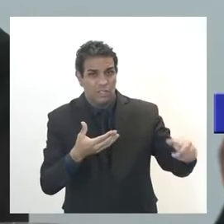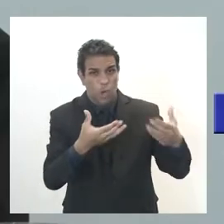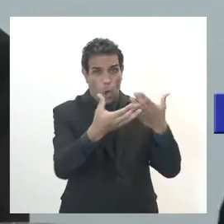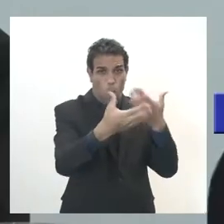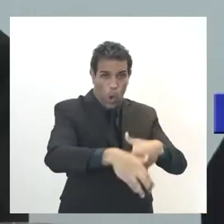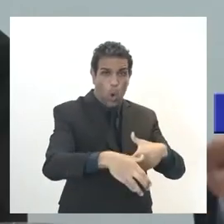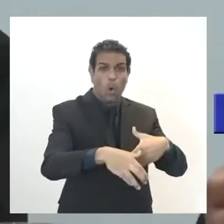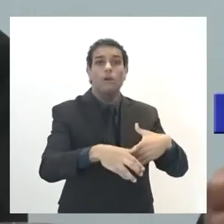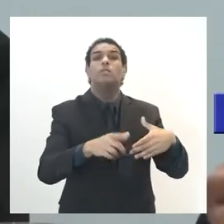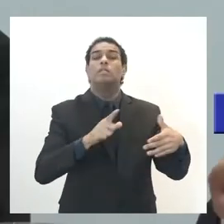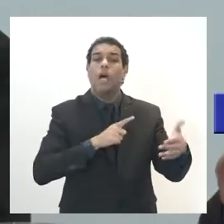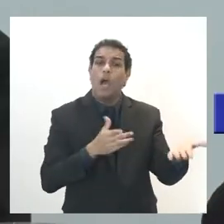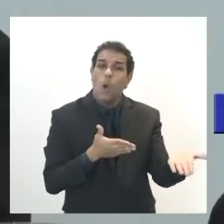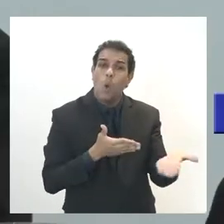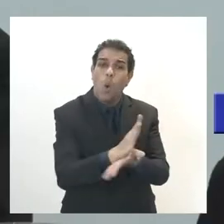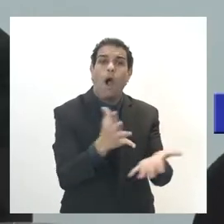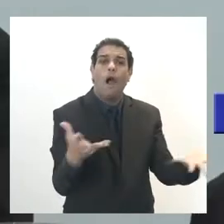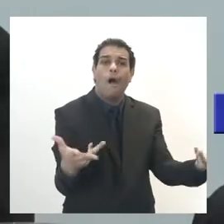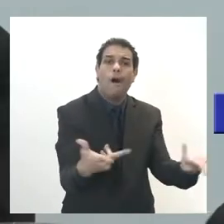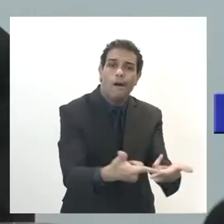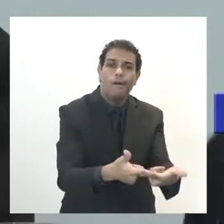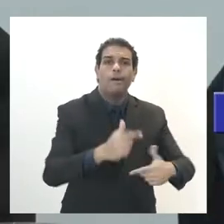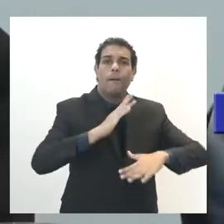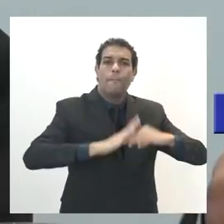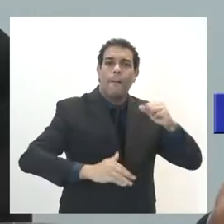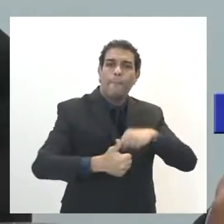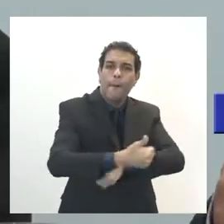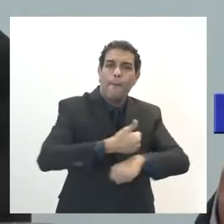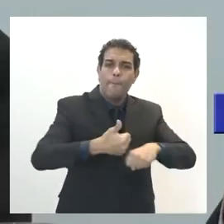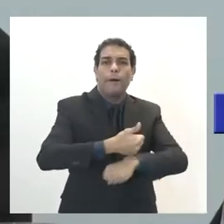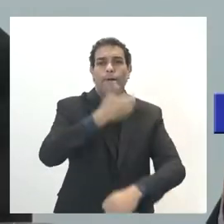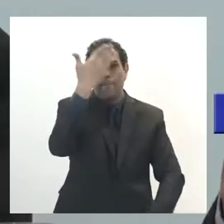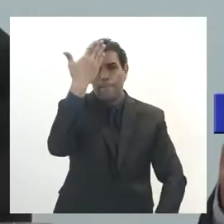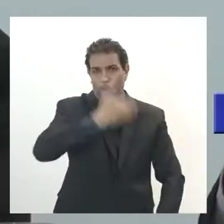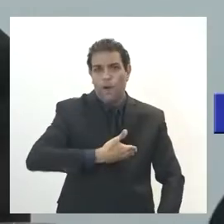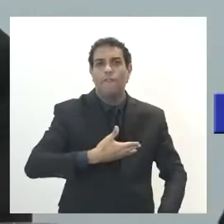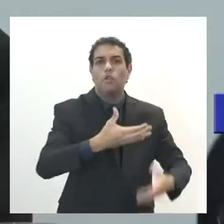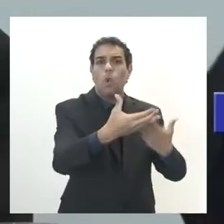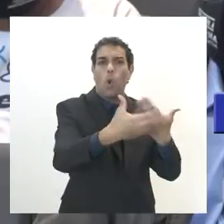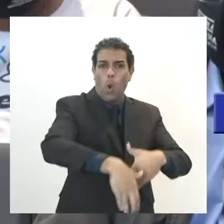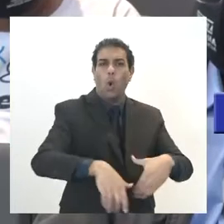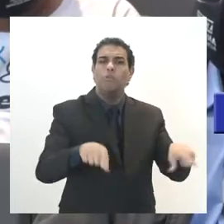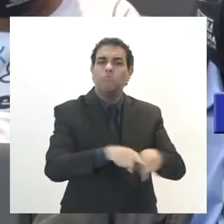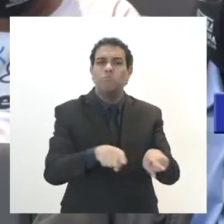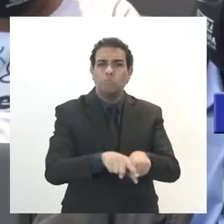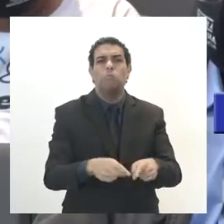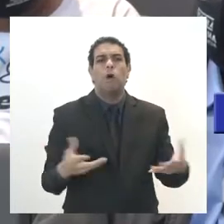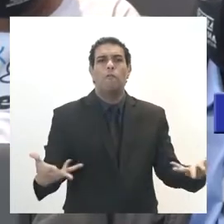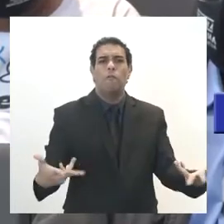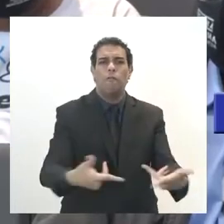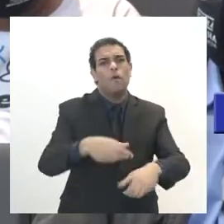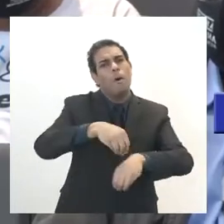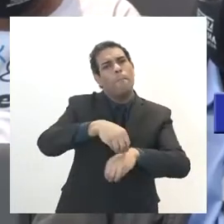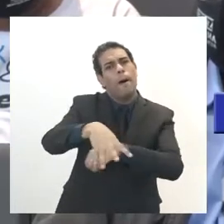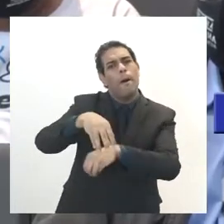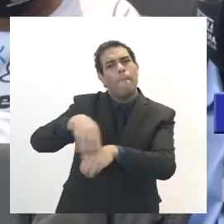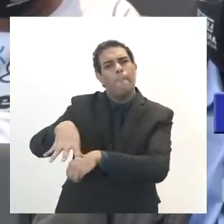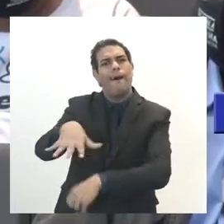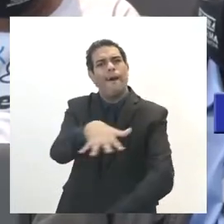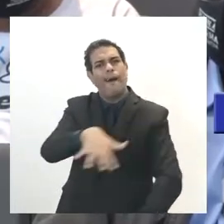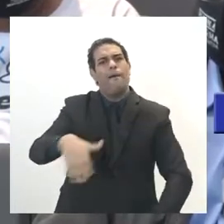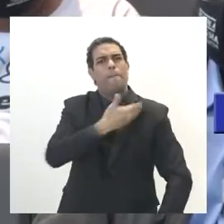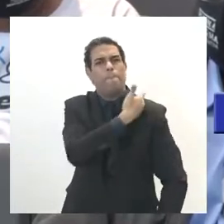portanto qualificados e com essa qualificação a testada pelo concurso né informação adequada às funções